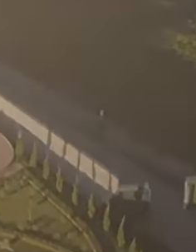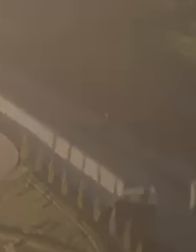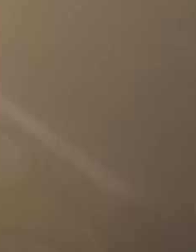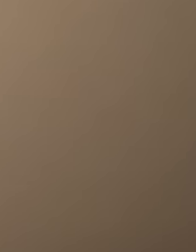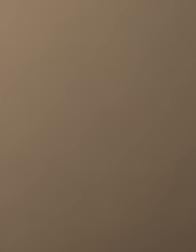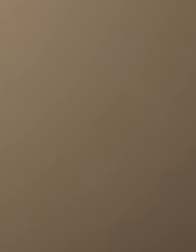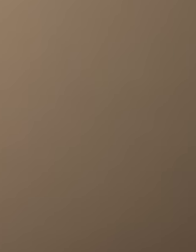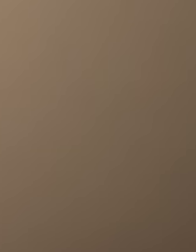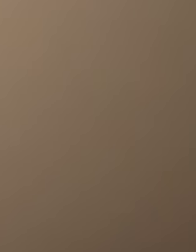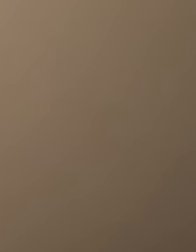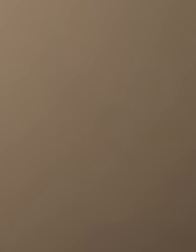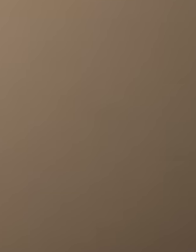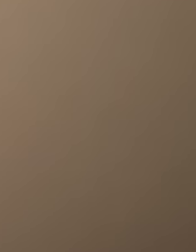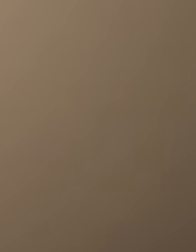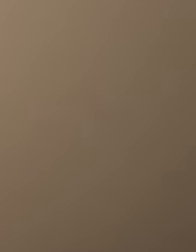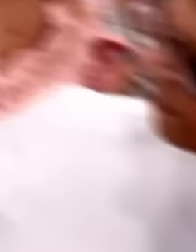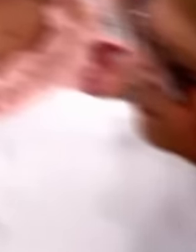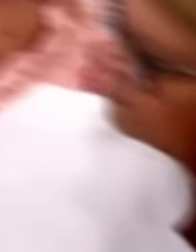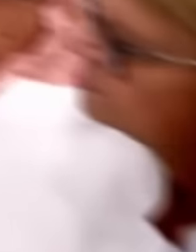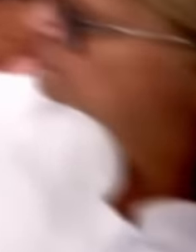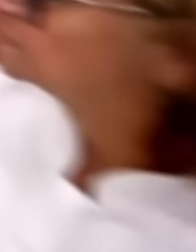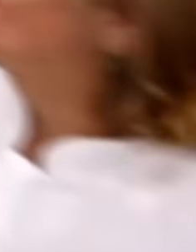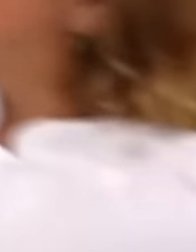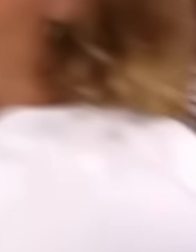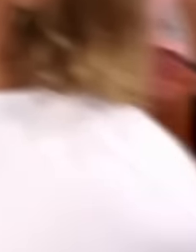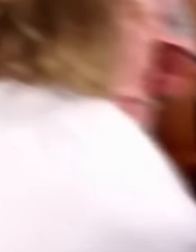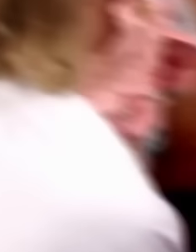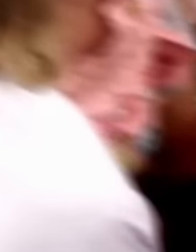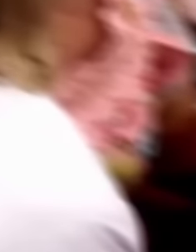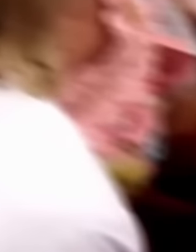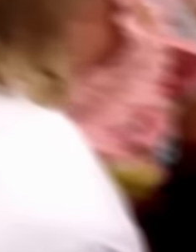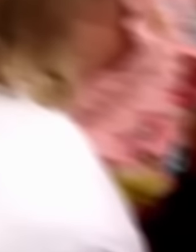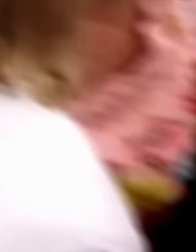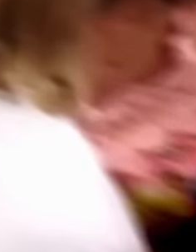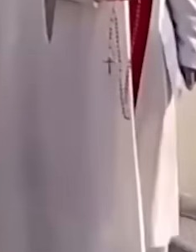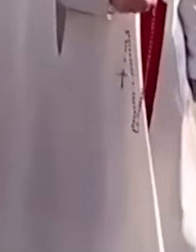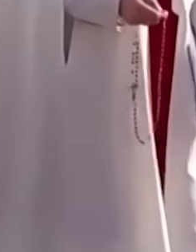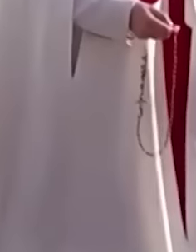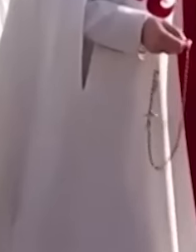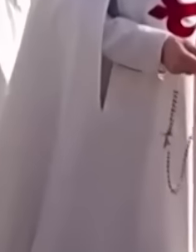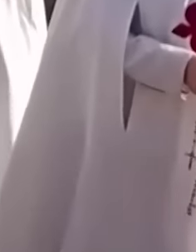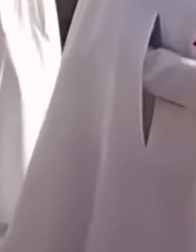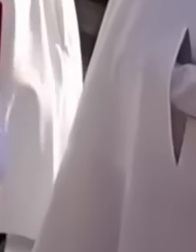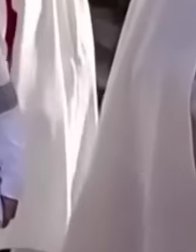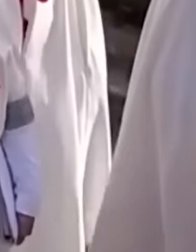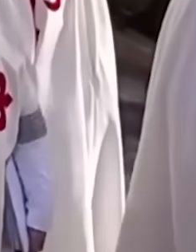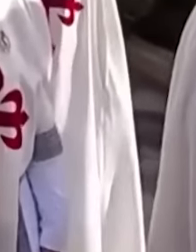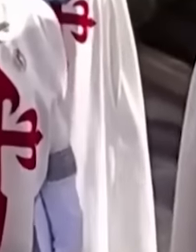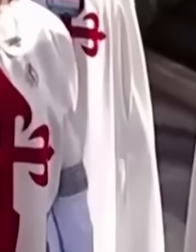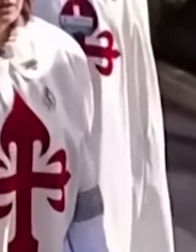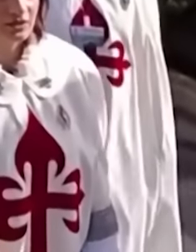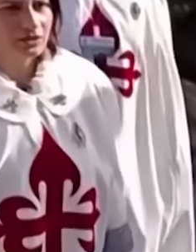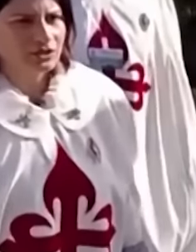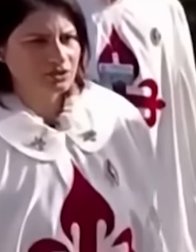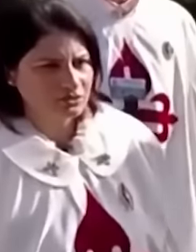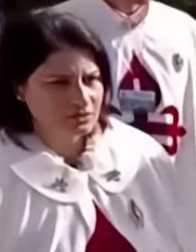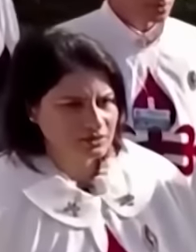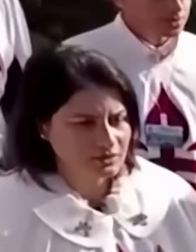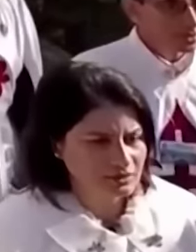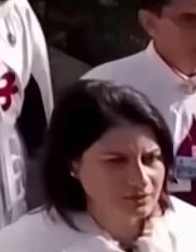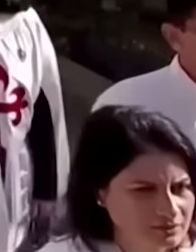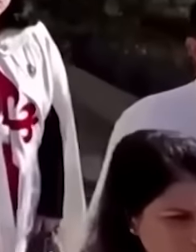Eu lhes quero pescador de homens no universo inteiro. Eu lhes quero como instrumentos para mudar a face da terra.